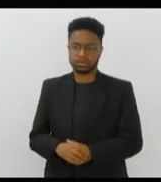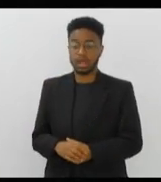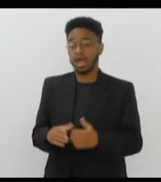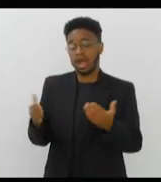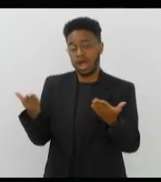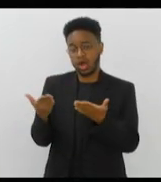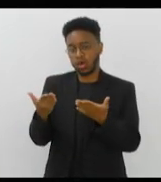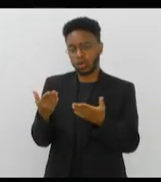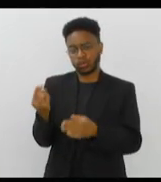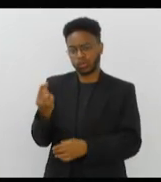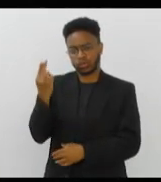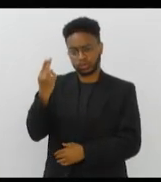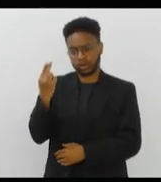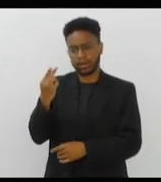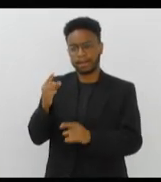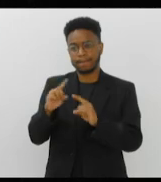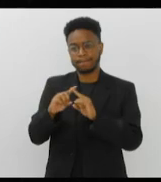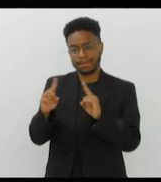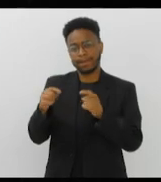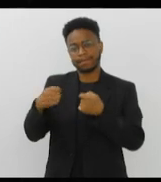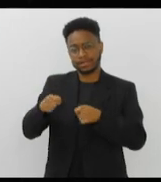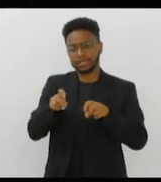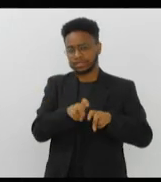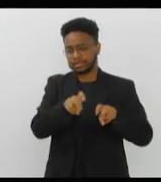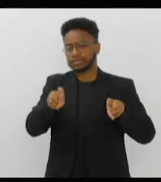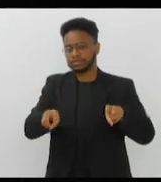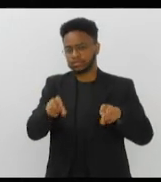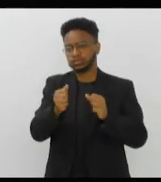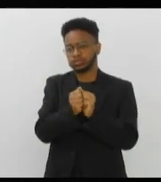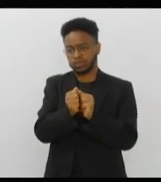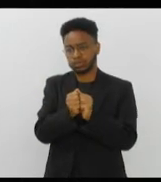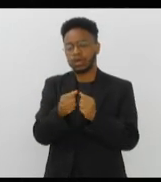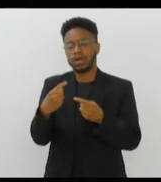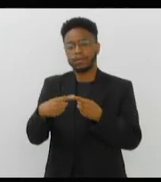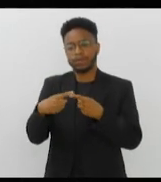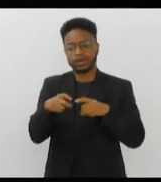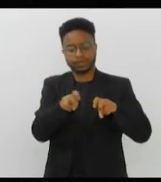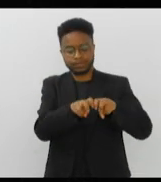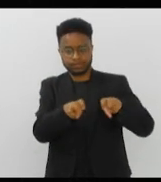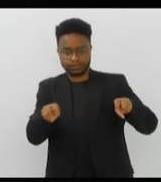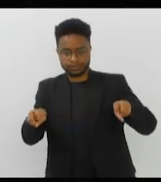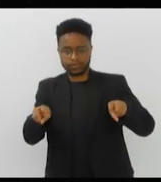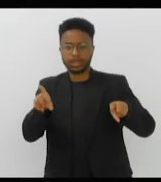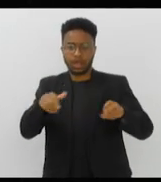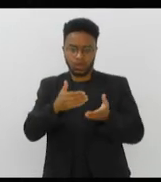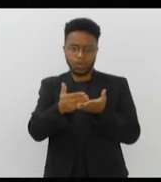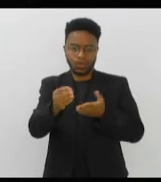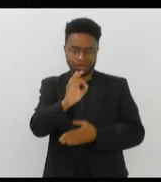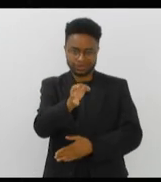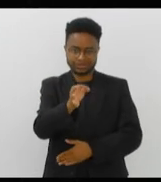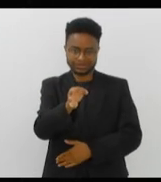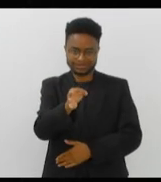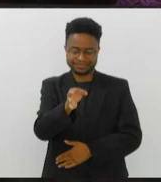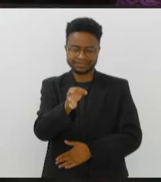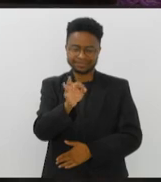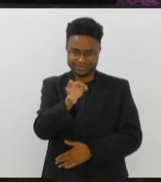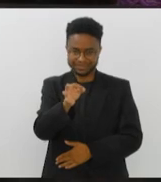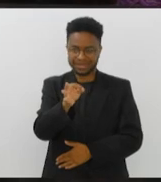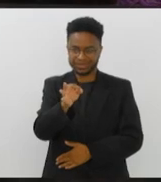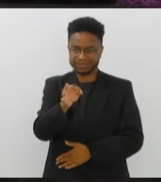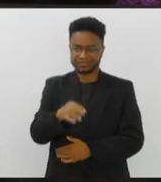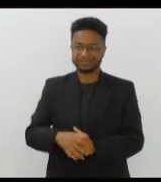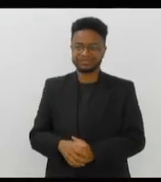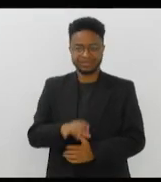não permite, mas tu tinha que estar ali, meu amigo. Que essa mesa aqui foi uma mesa de começo, né, tia? Né, Beto? Né,